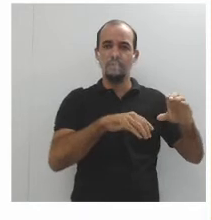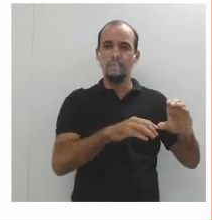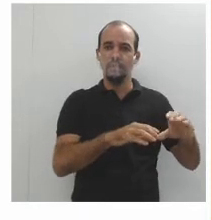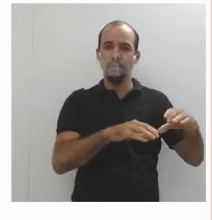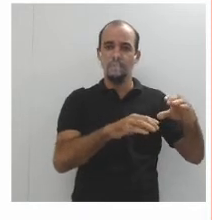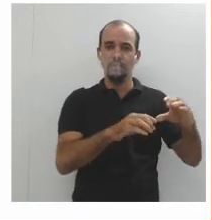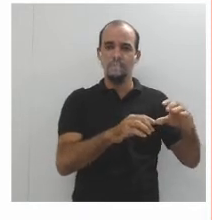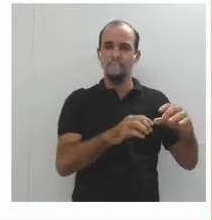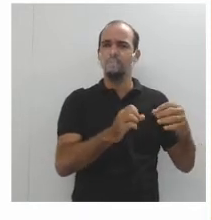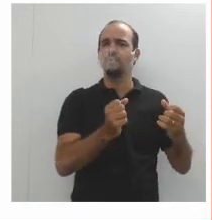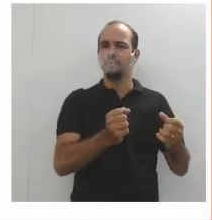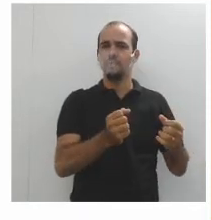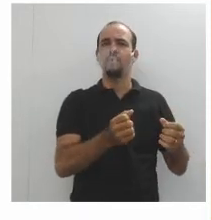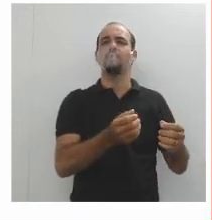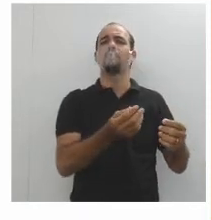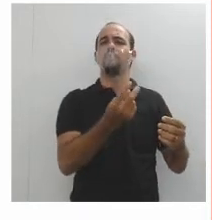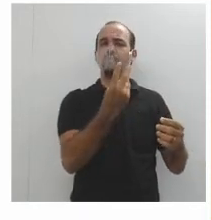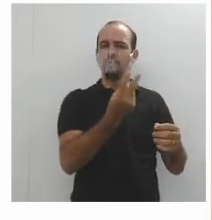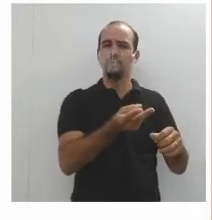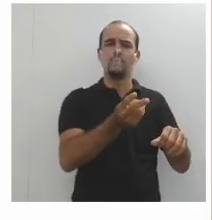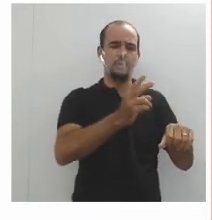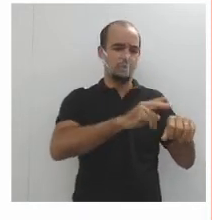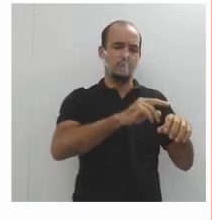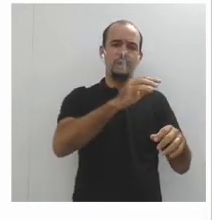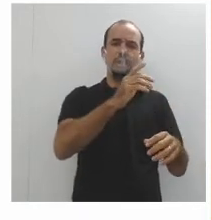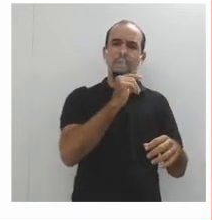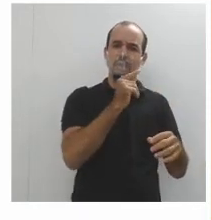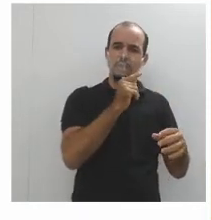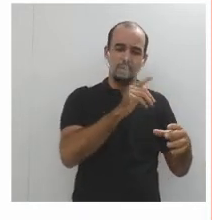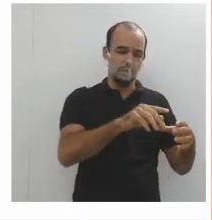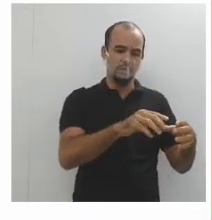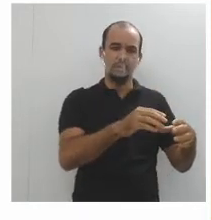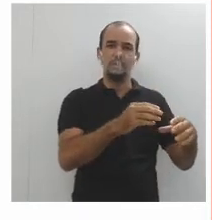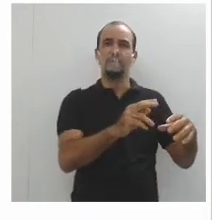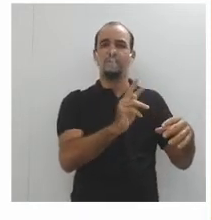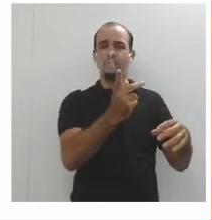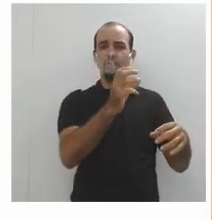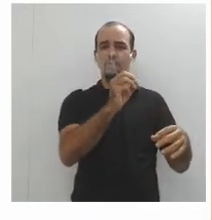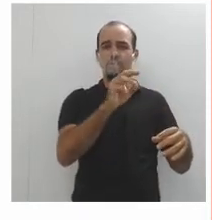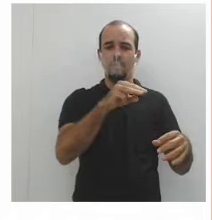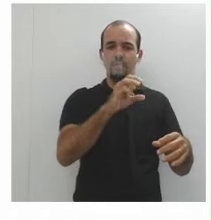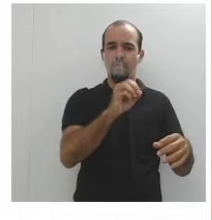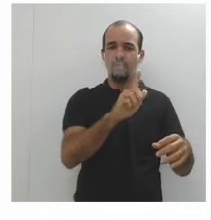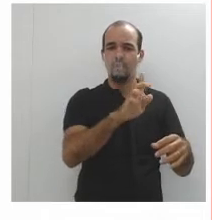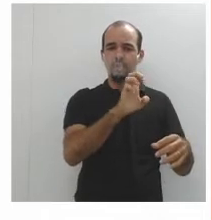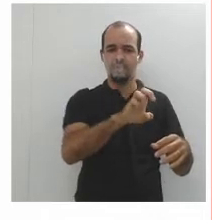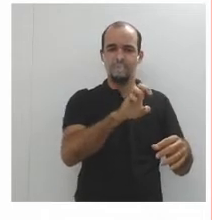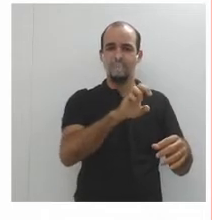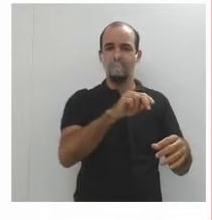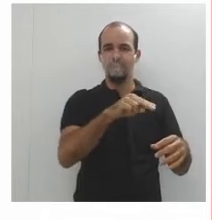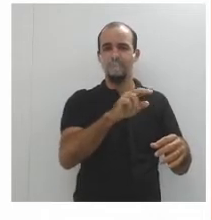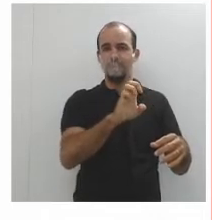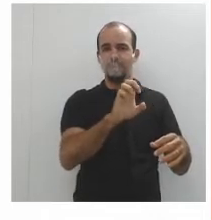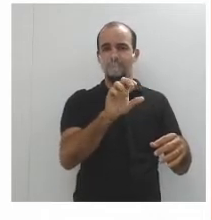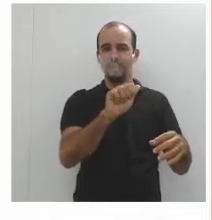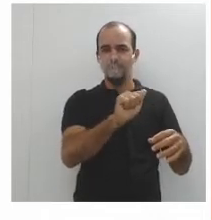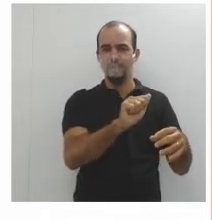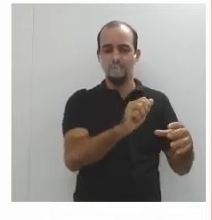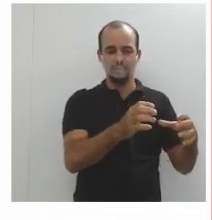são homogêneas. E temos o granito, que é um caso heterogêneo, ou seja, que